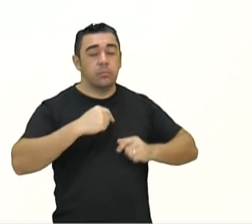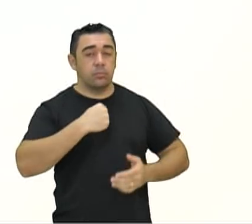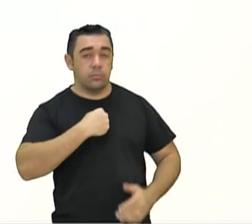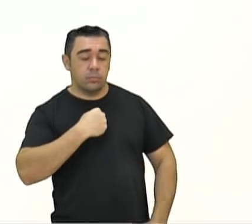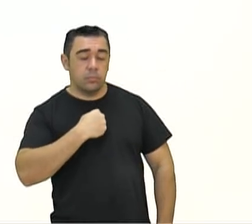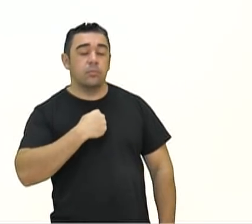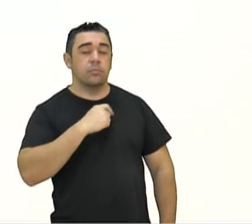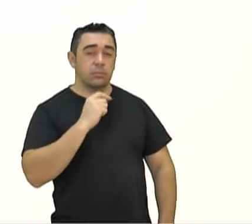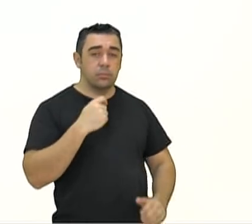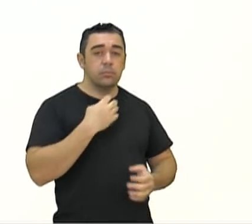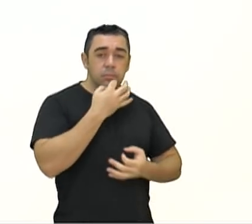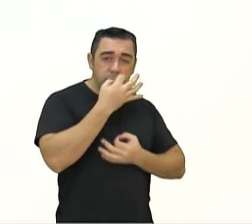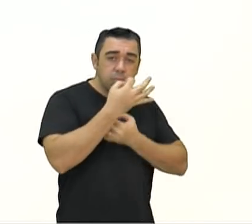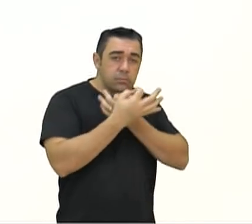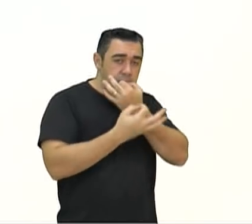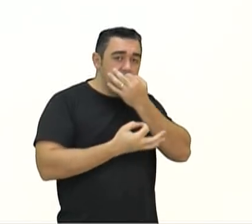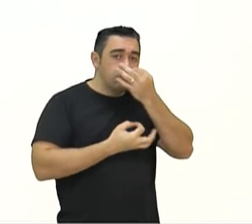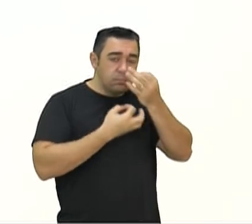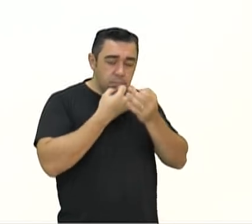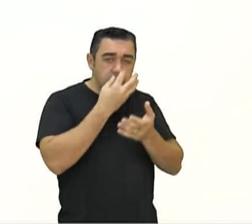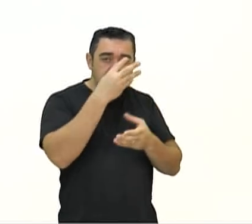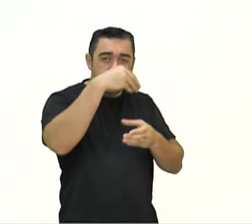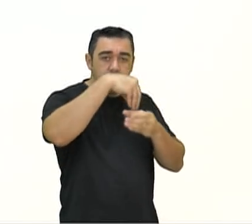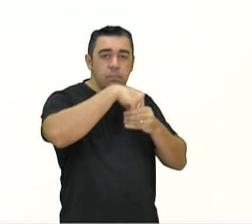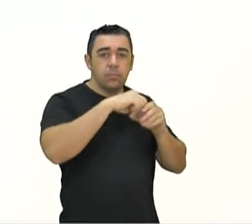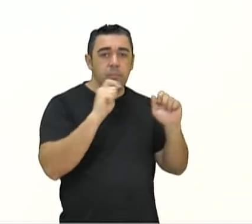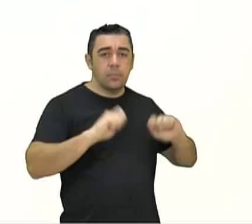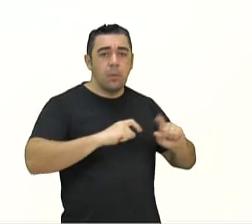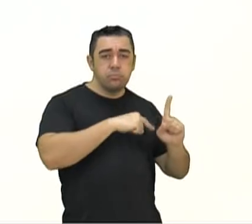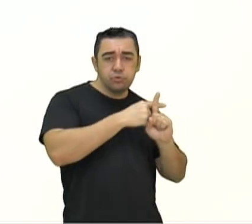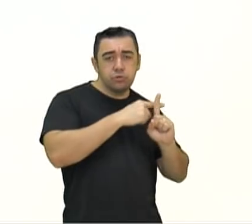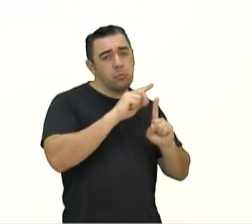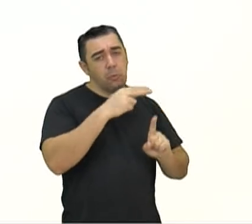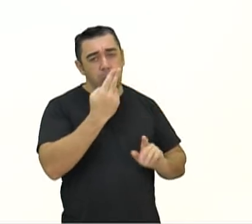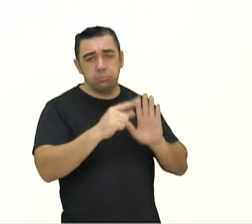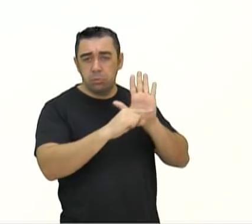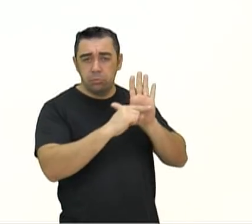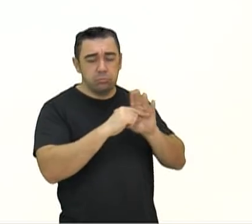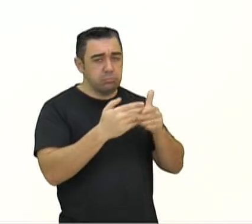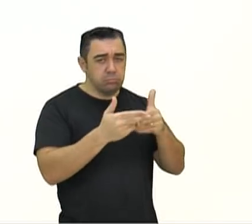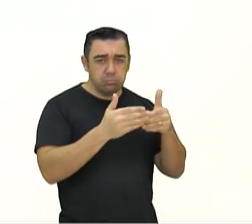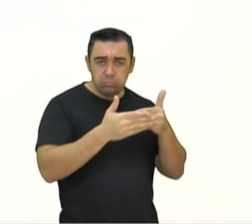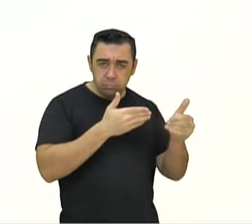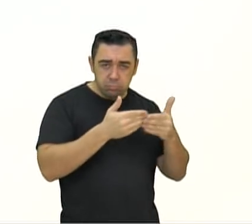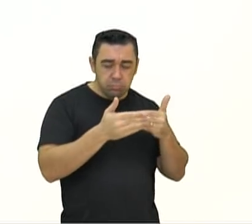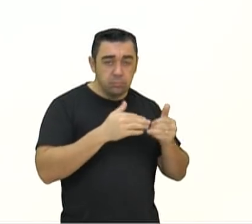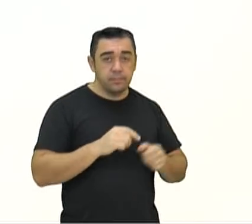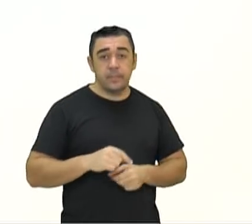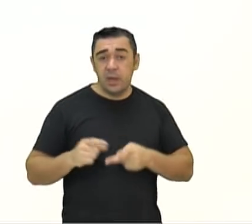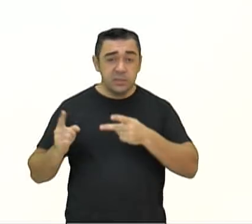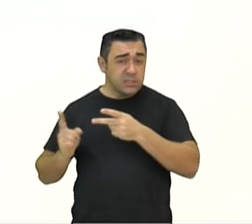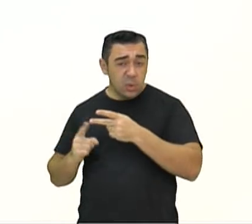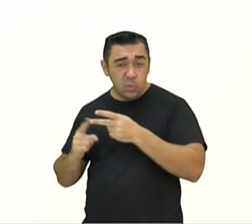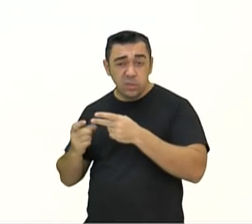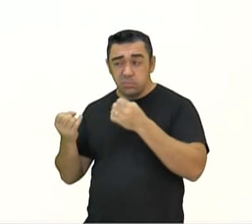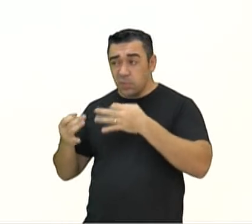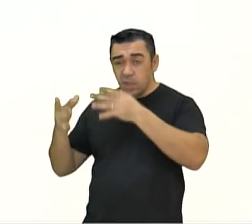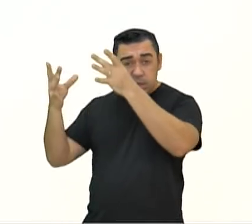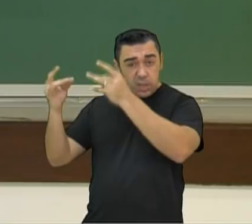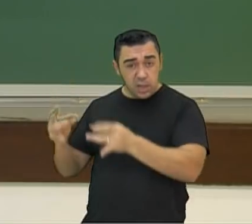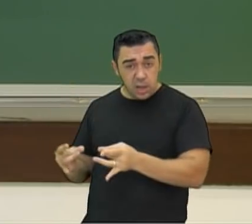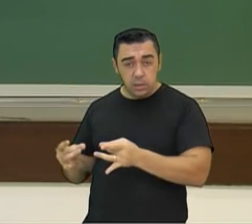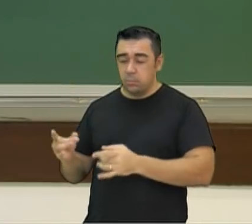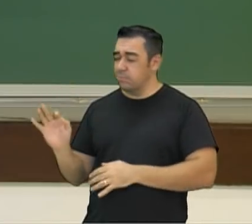autor pode se posicionar, opinar sobre os aspectos positivos e negativos, né? E na segunda afirmativa, diz lá na